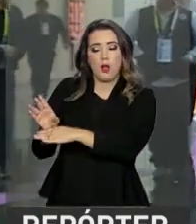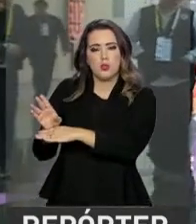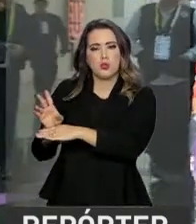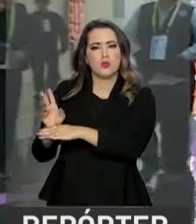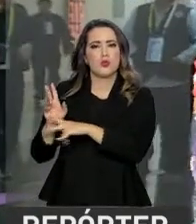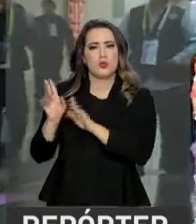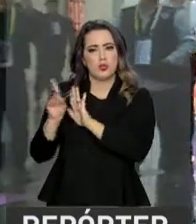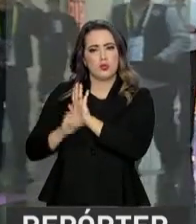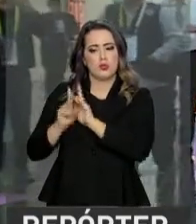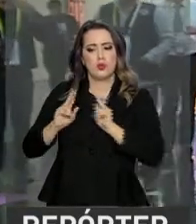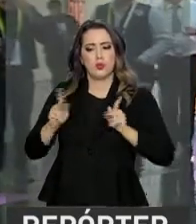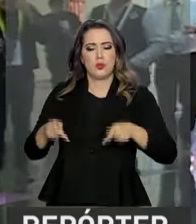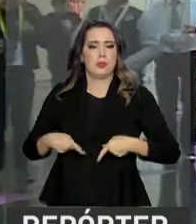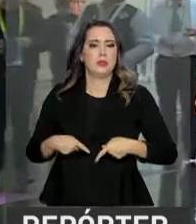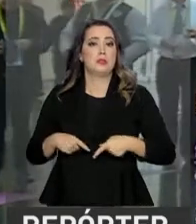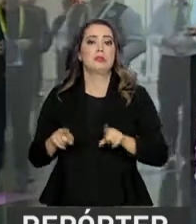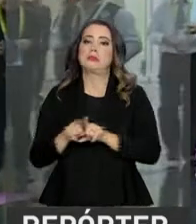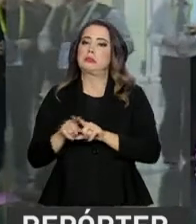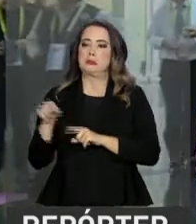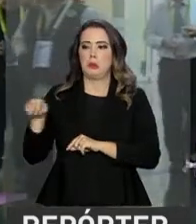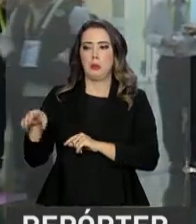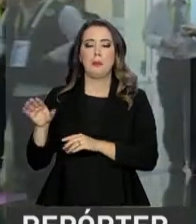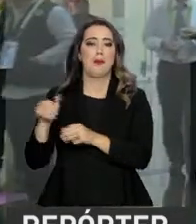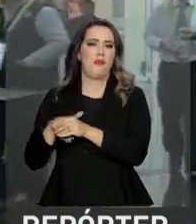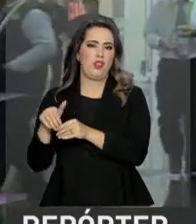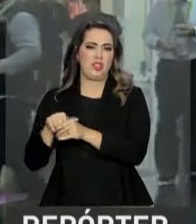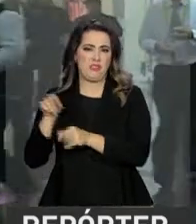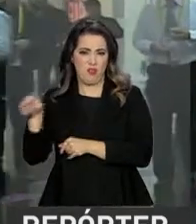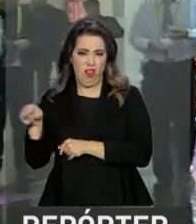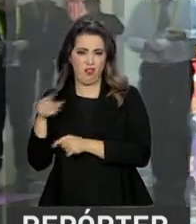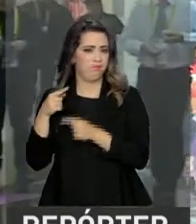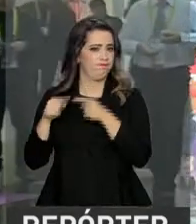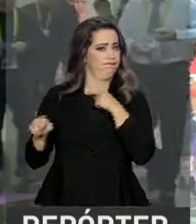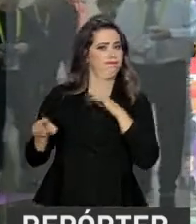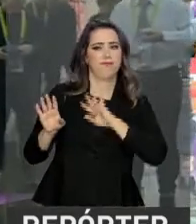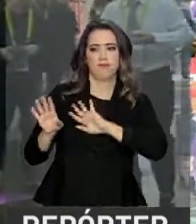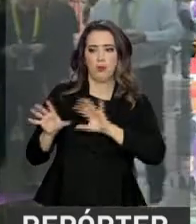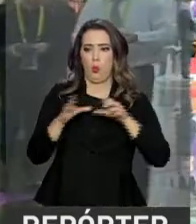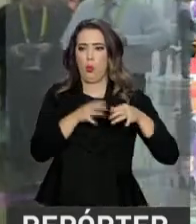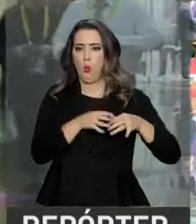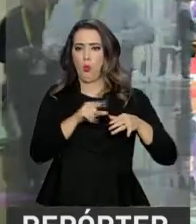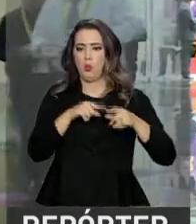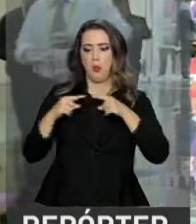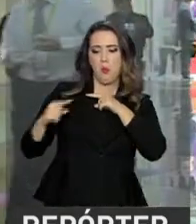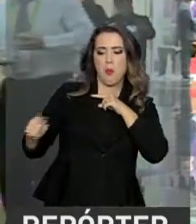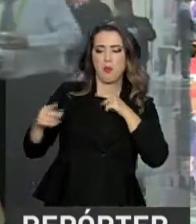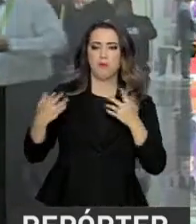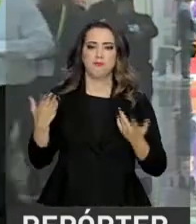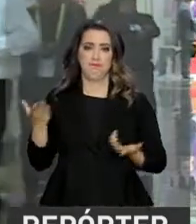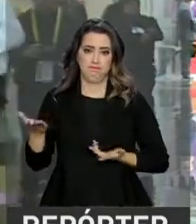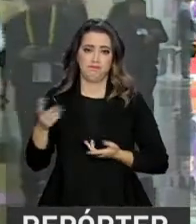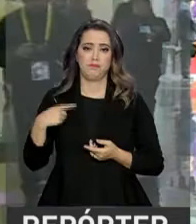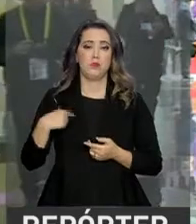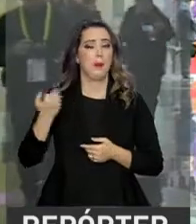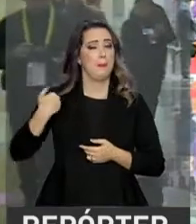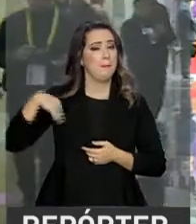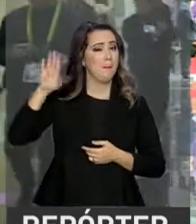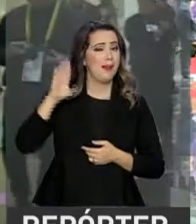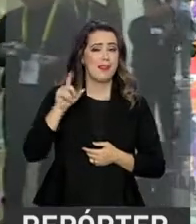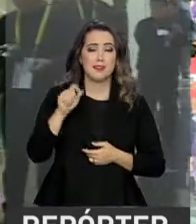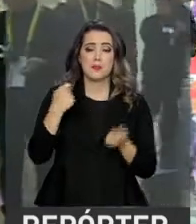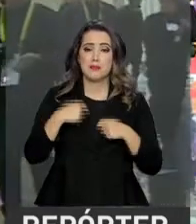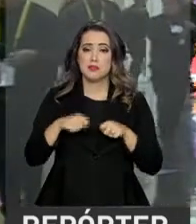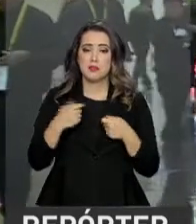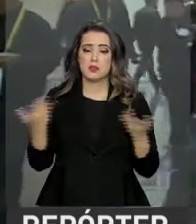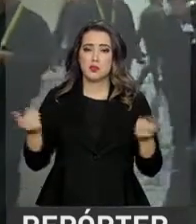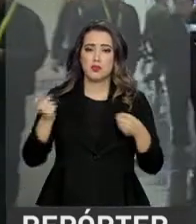não vão reconhecer a eleição presidencial marcada para o país no mês que vem acima de tudo exigiram a